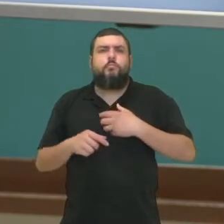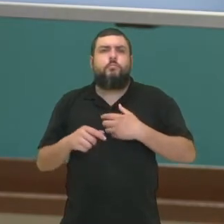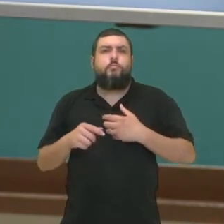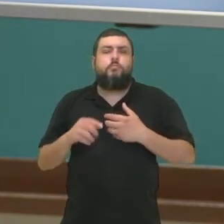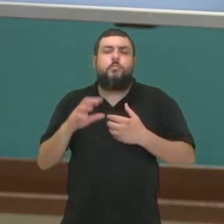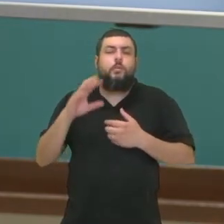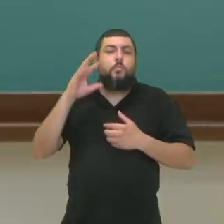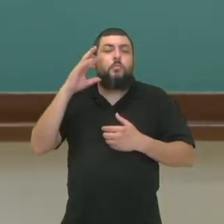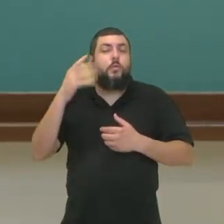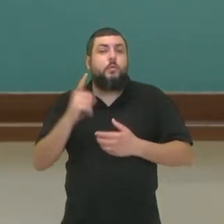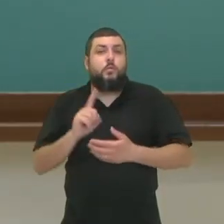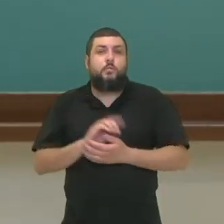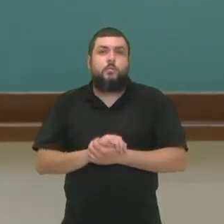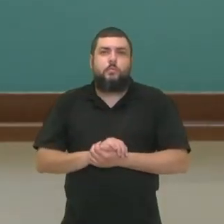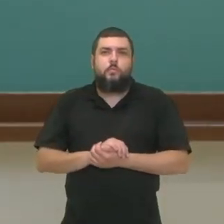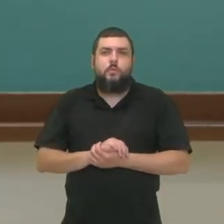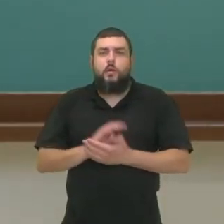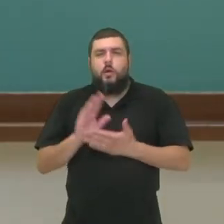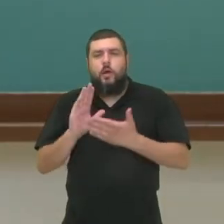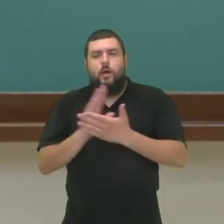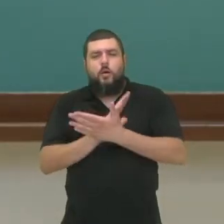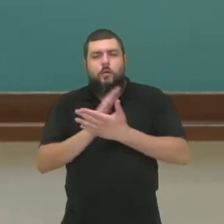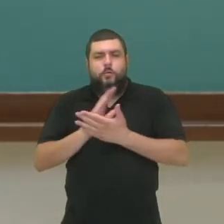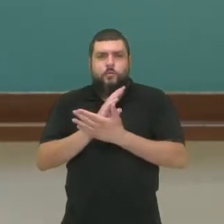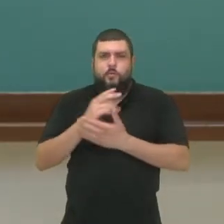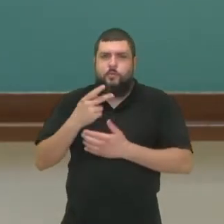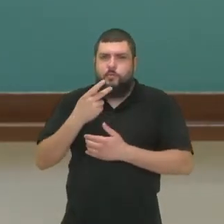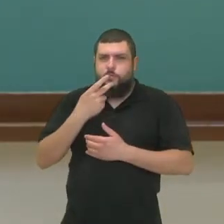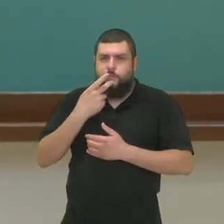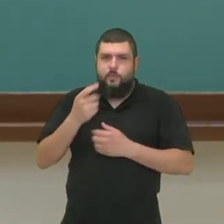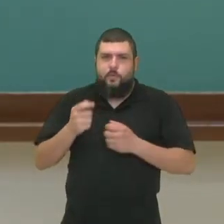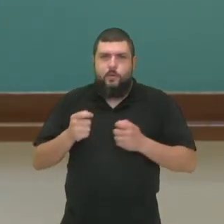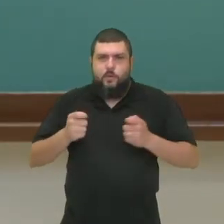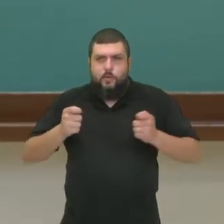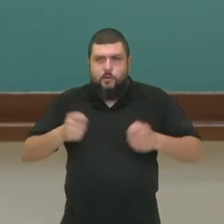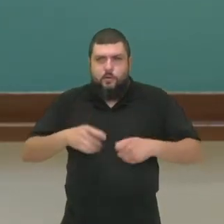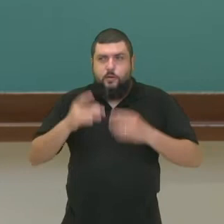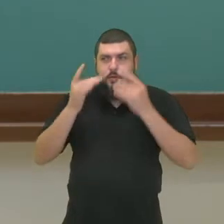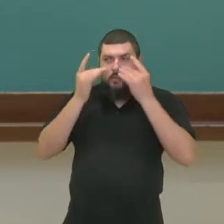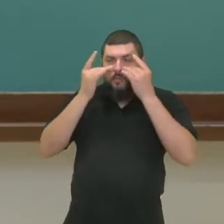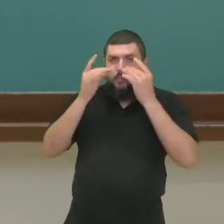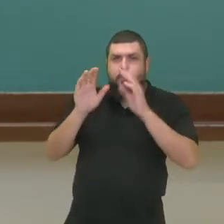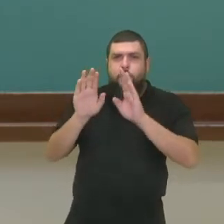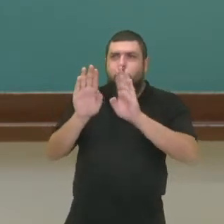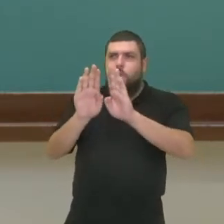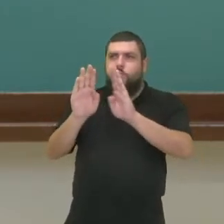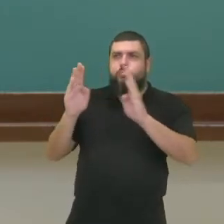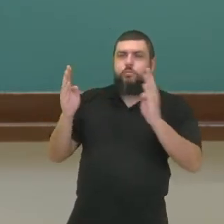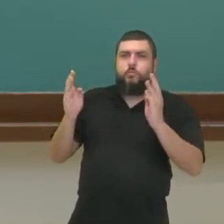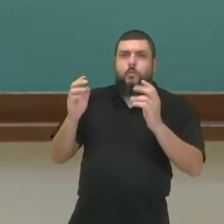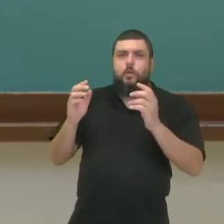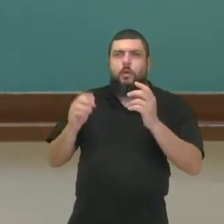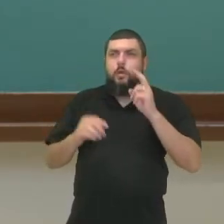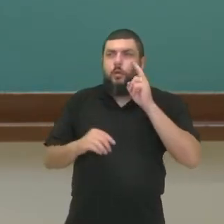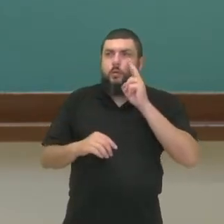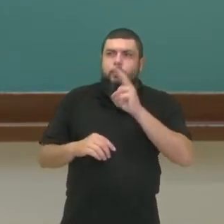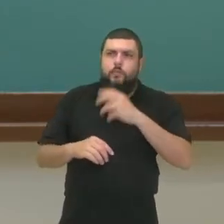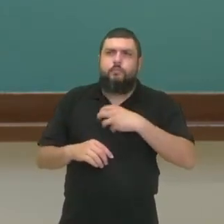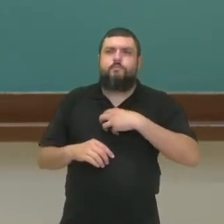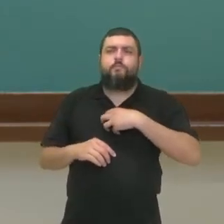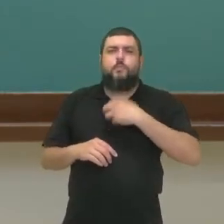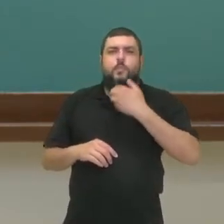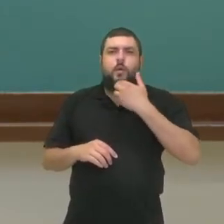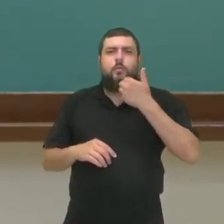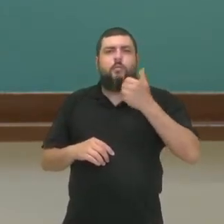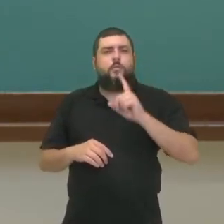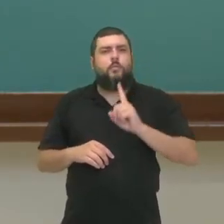as más línguas da história que diz que dá para ver o portão da cidade romana, e ele achou melhor não atacar. Nisso, nessa